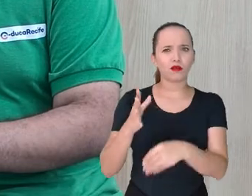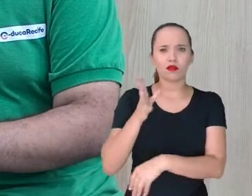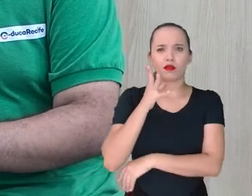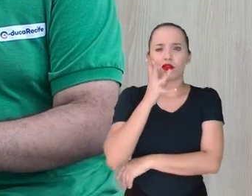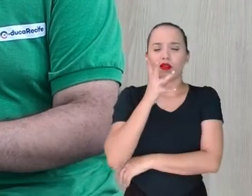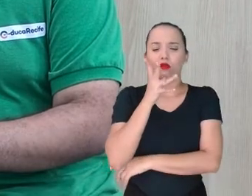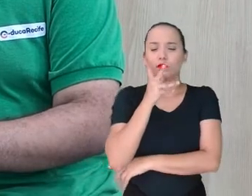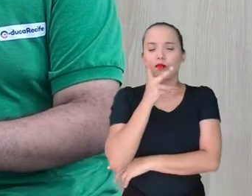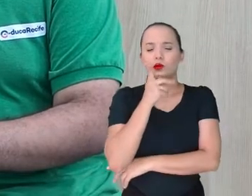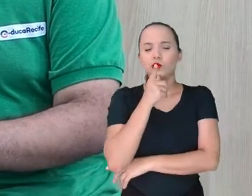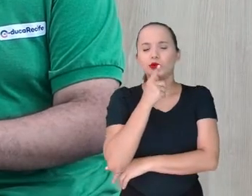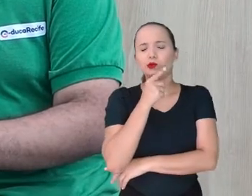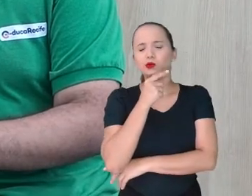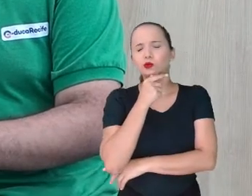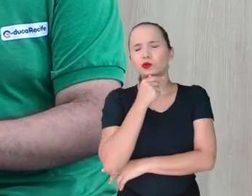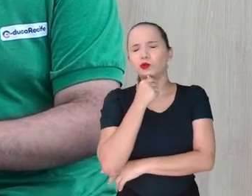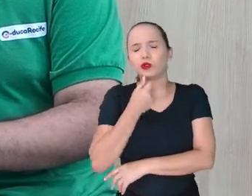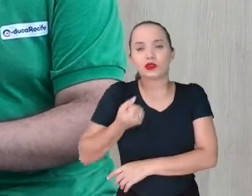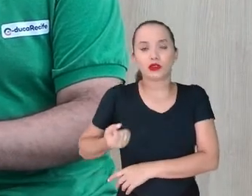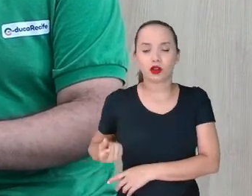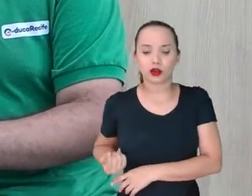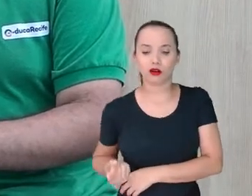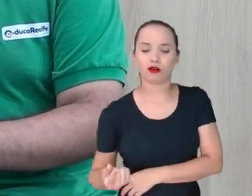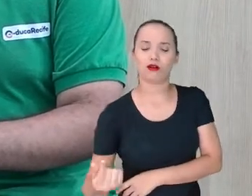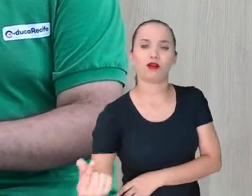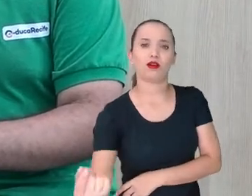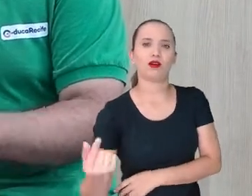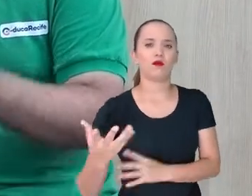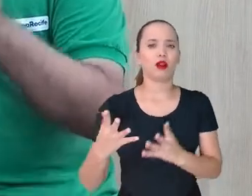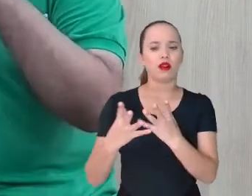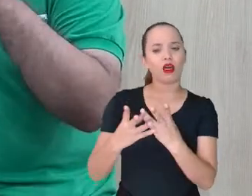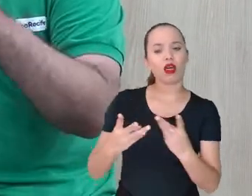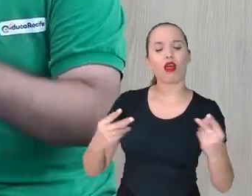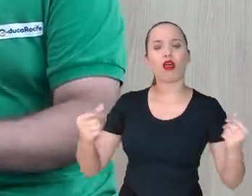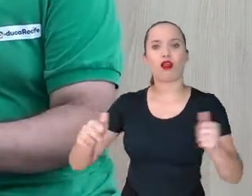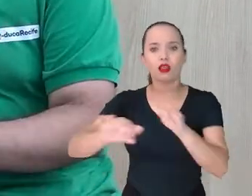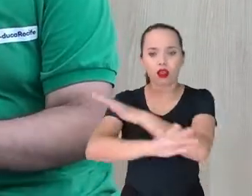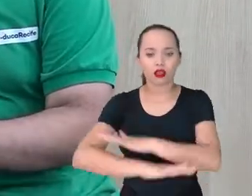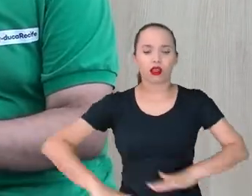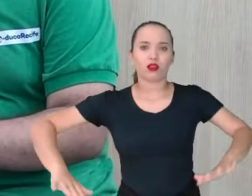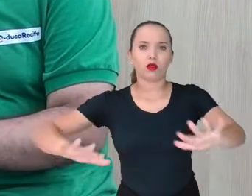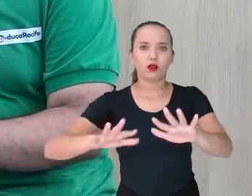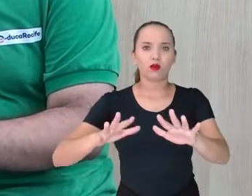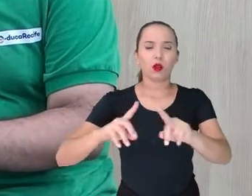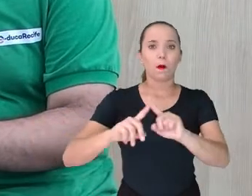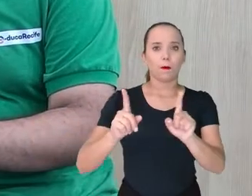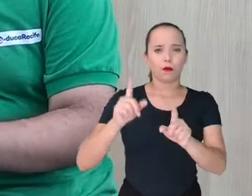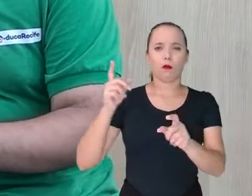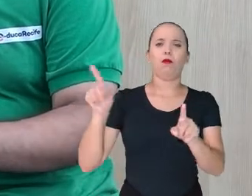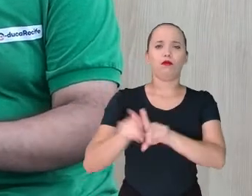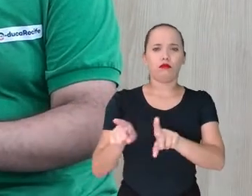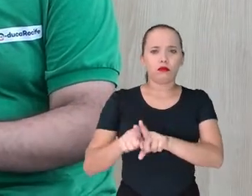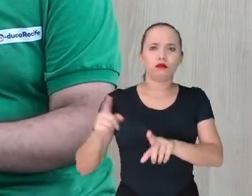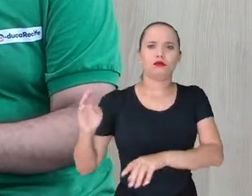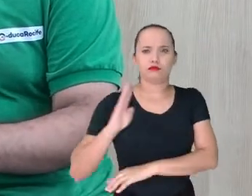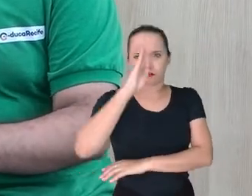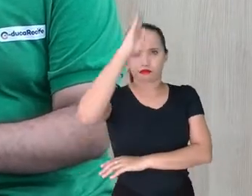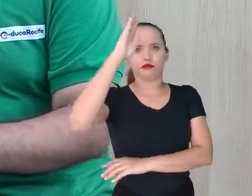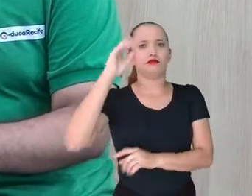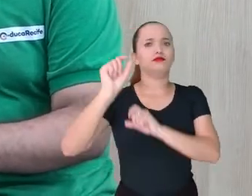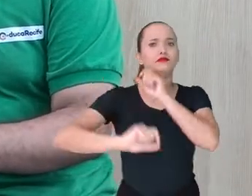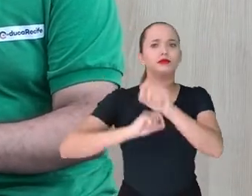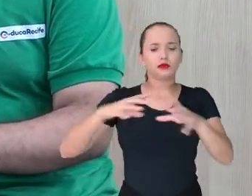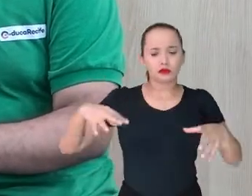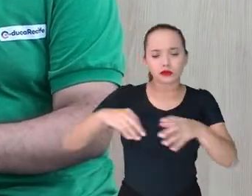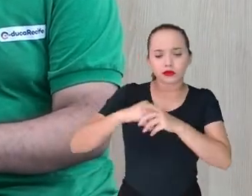tempo para se ali dissolver naquele meio ambiente, na natureza. E aí vem principalmente essas questões, professor, com a nossa